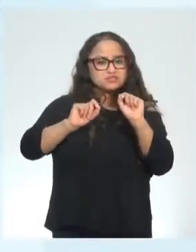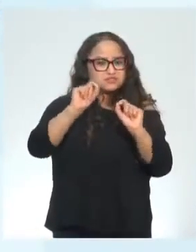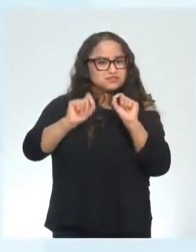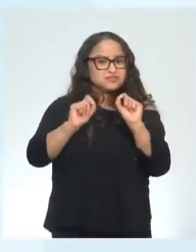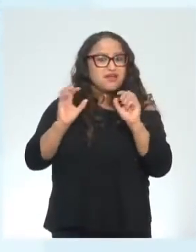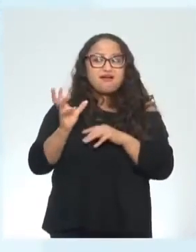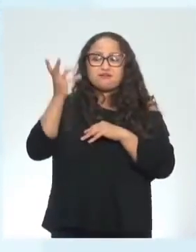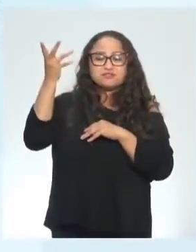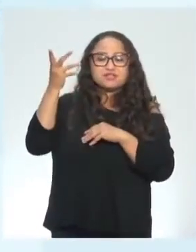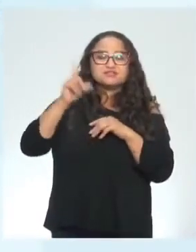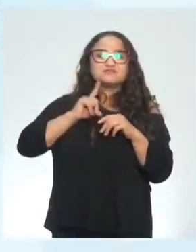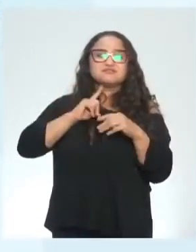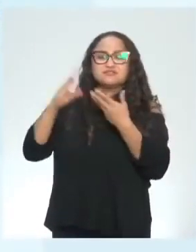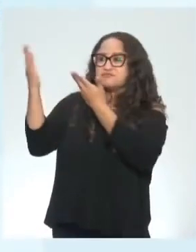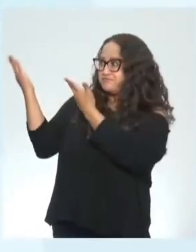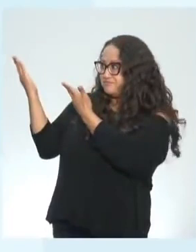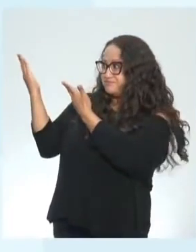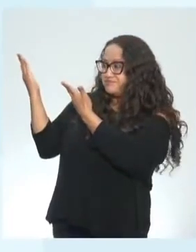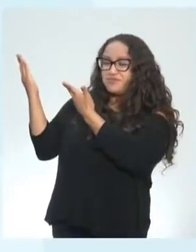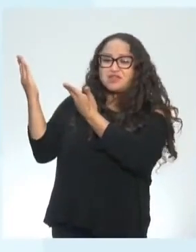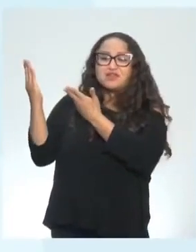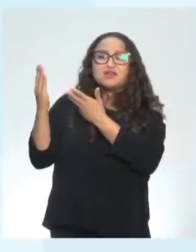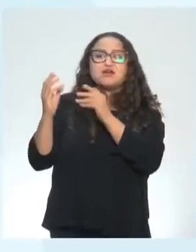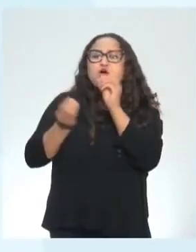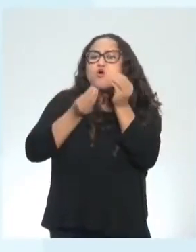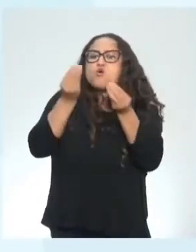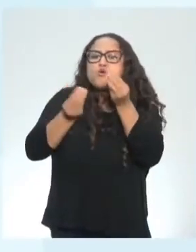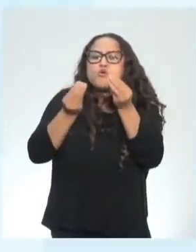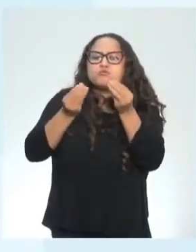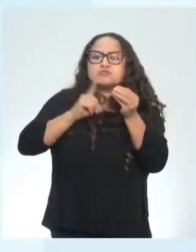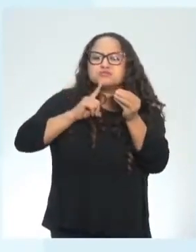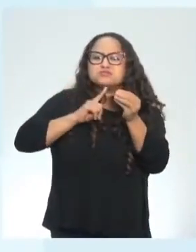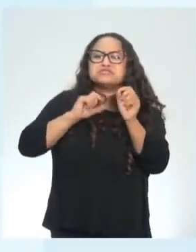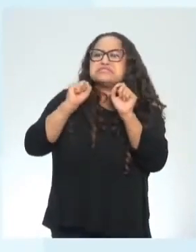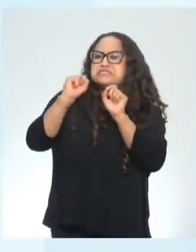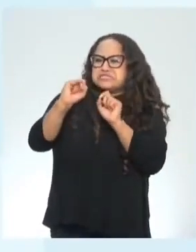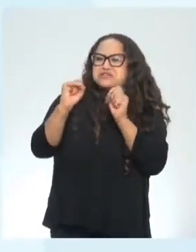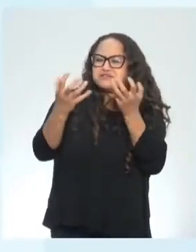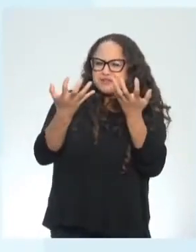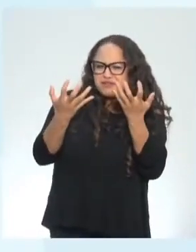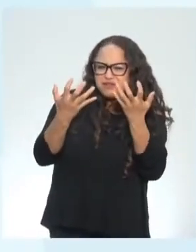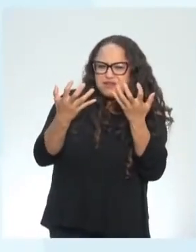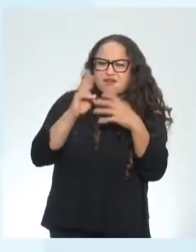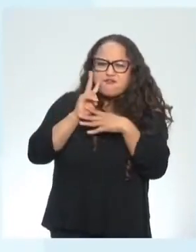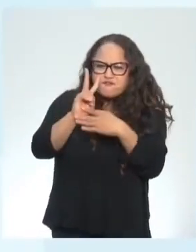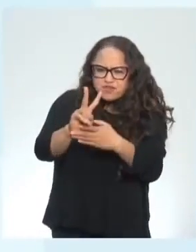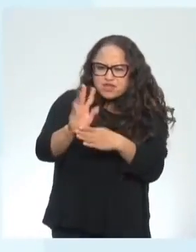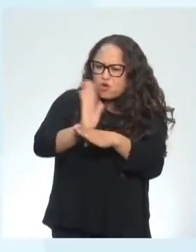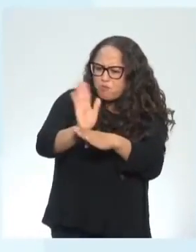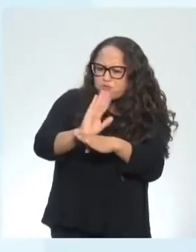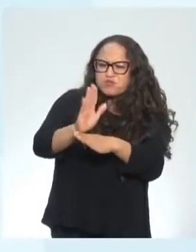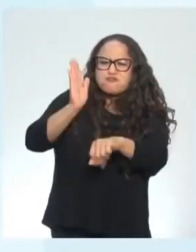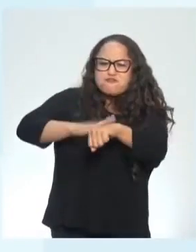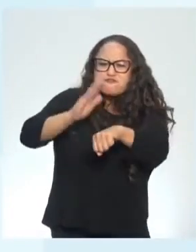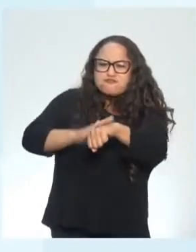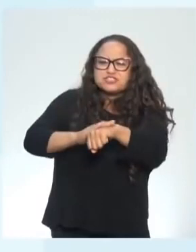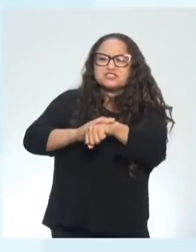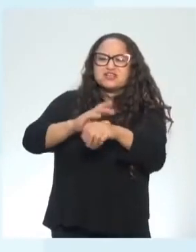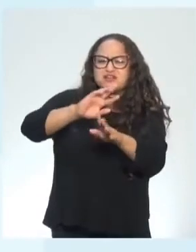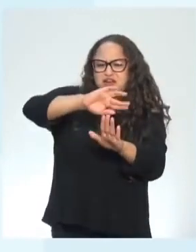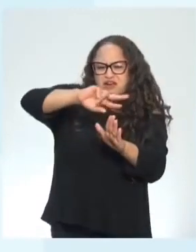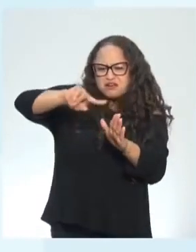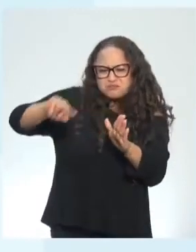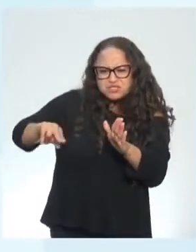filme acontece a tela para vocês Mais Um textinho lá é so I could see filme aqui has many elements to be considered